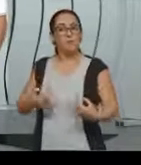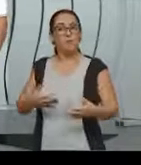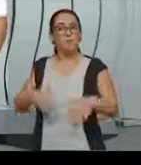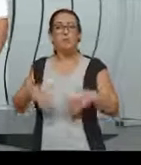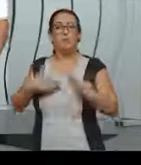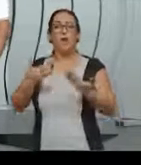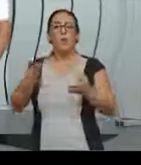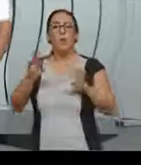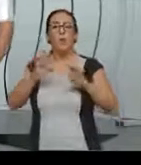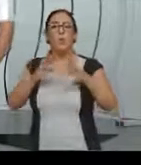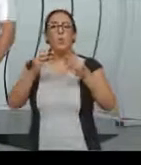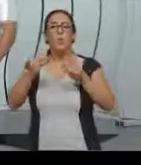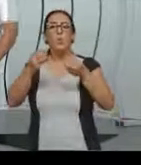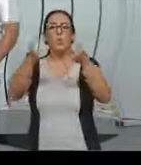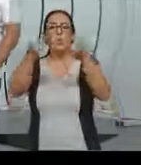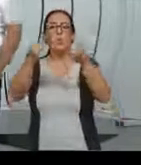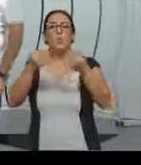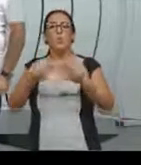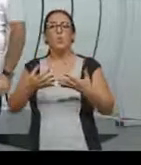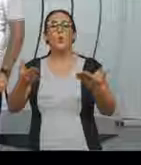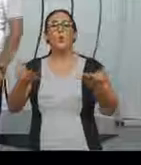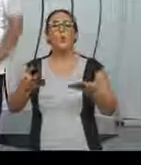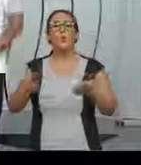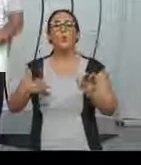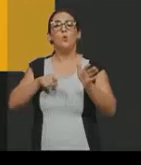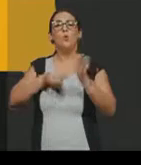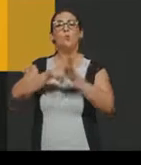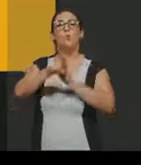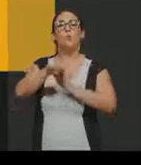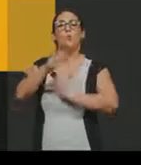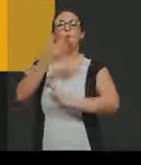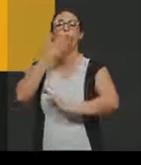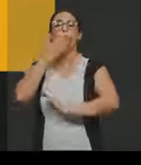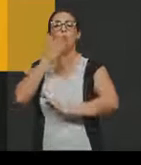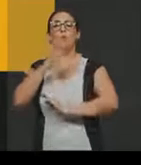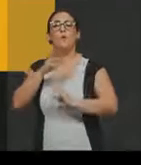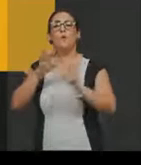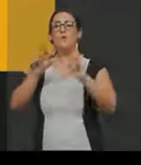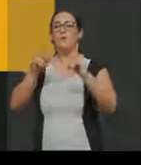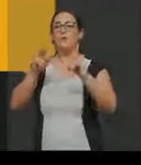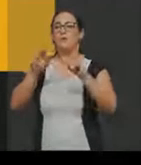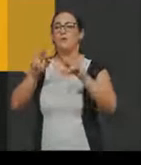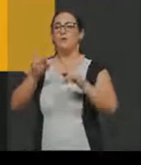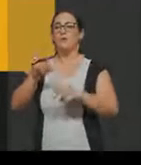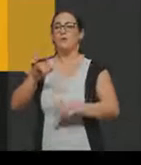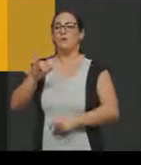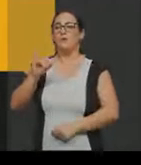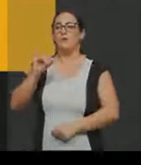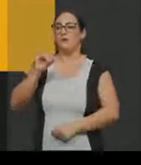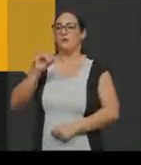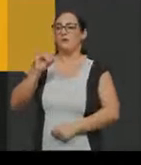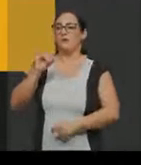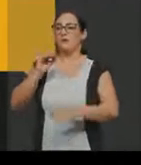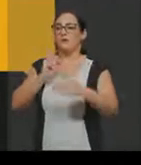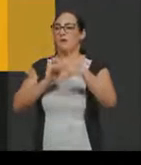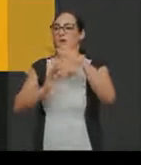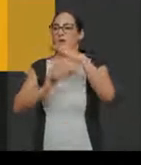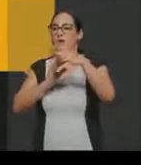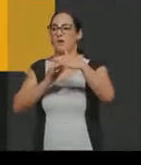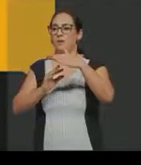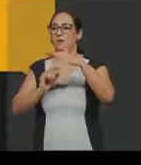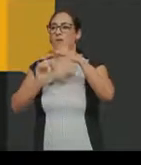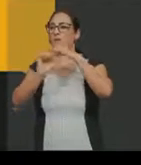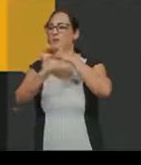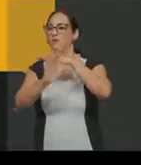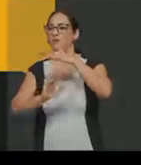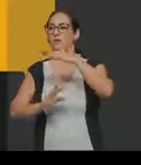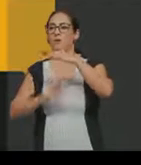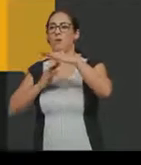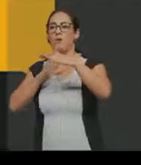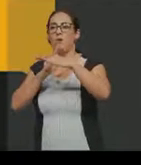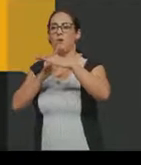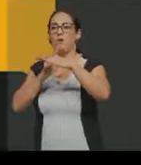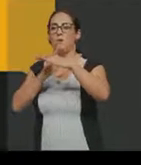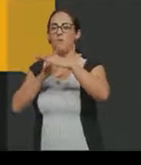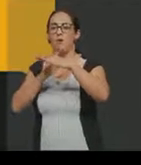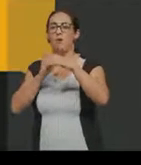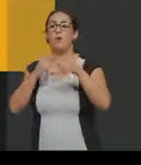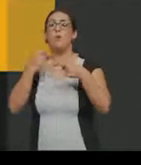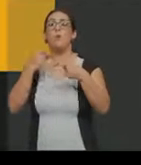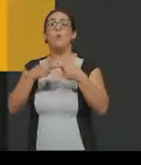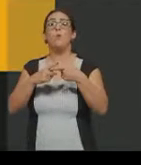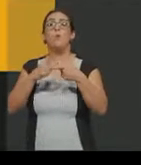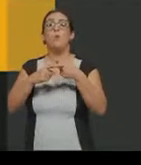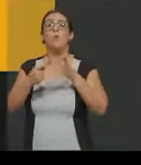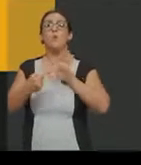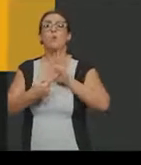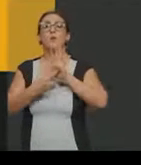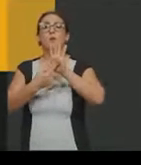a vocês, qual a diferença entre imigração e emigração? Por que eu